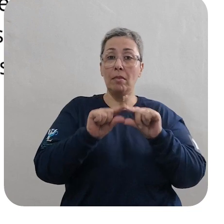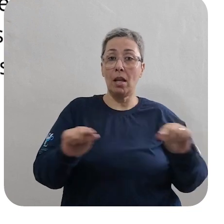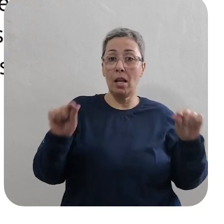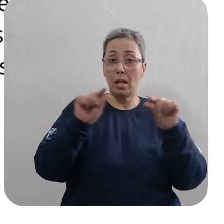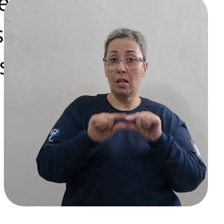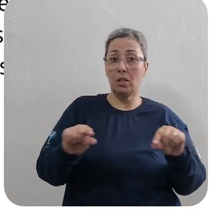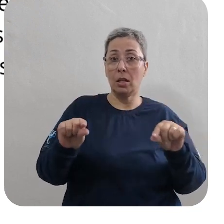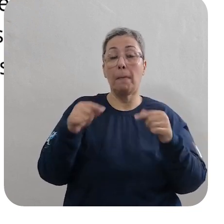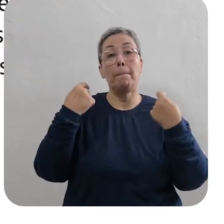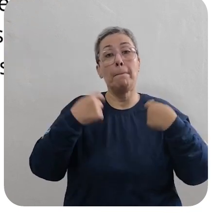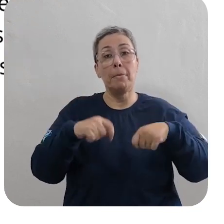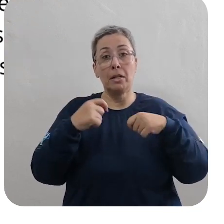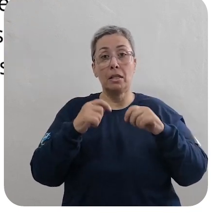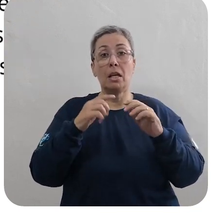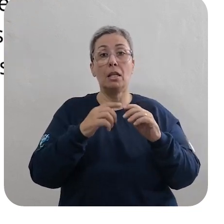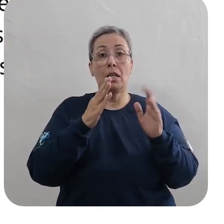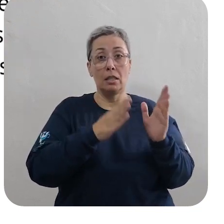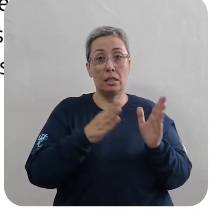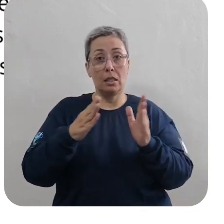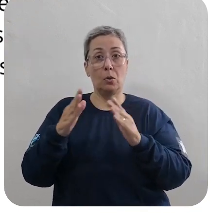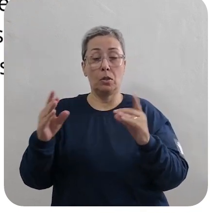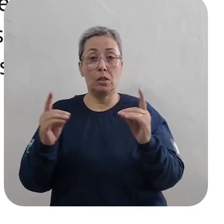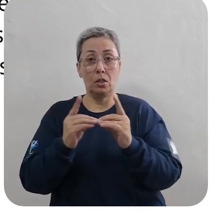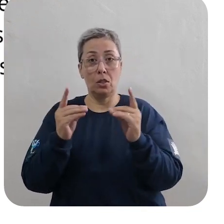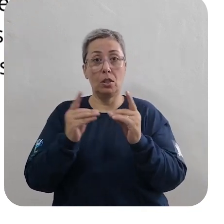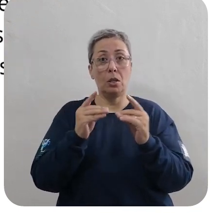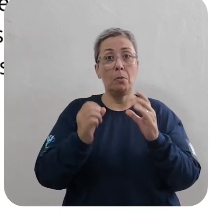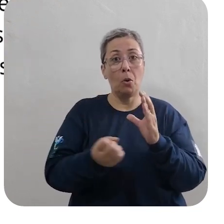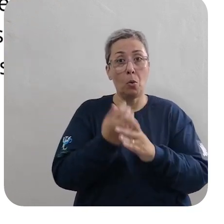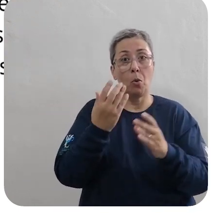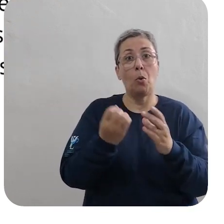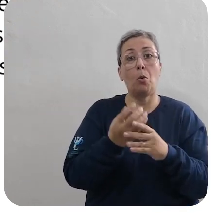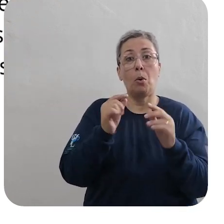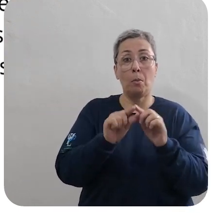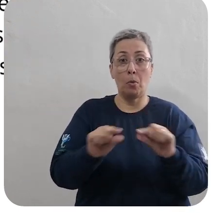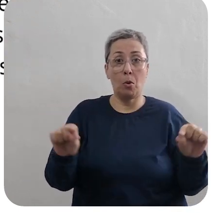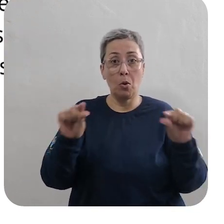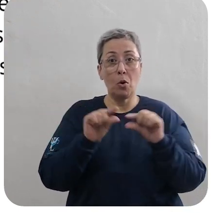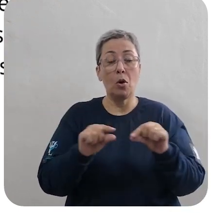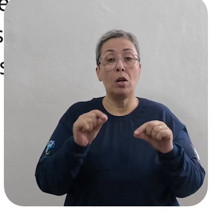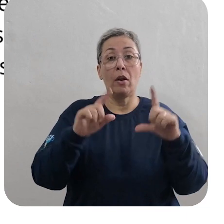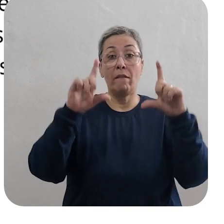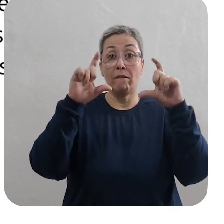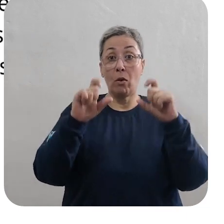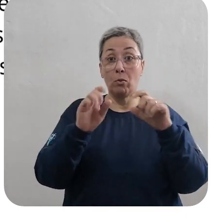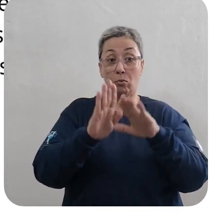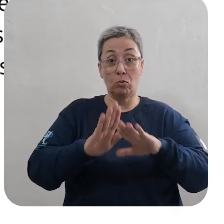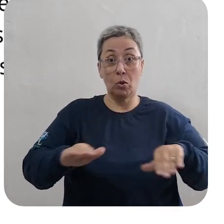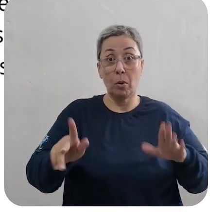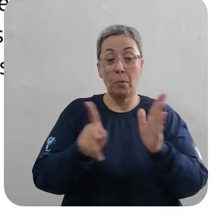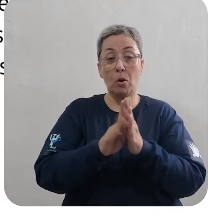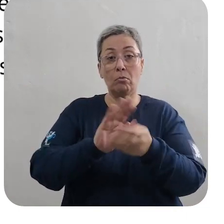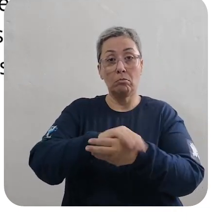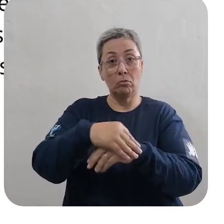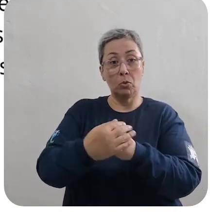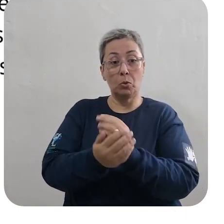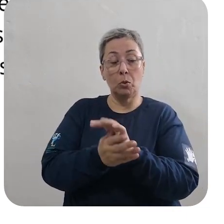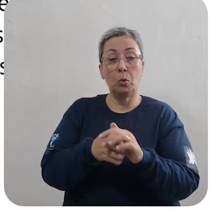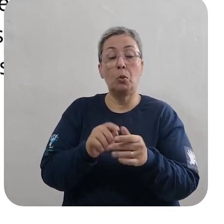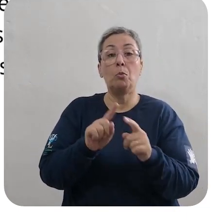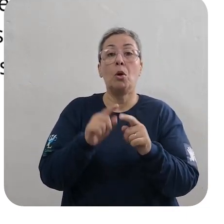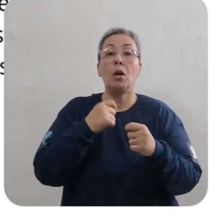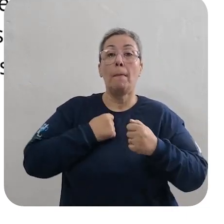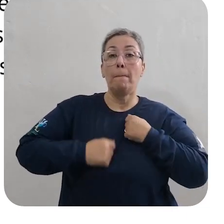Legenda. Também precisa de uma sequência didática para que produzam legendas para fotos de crianças lavando as